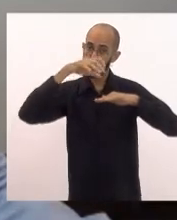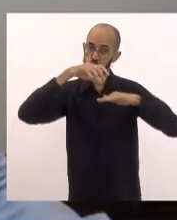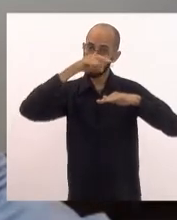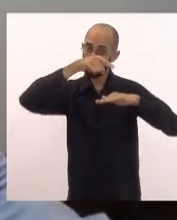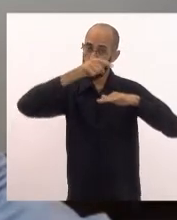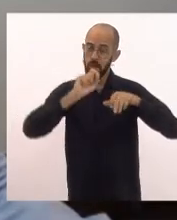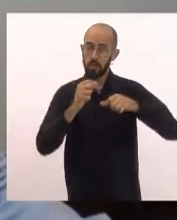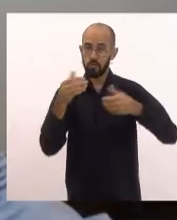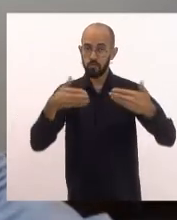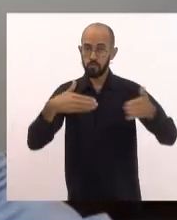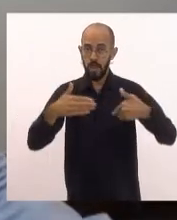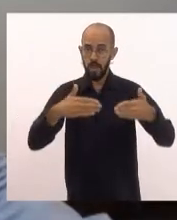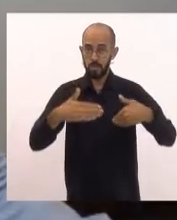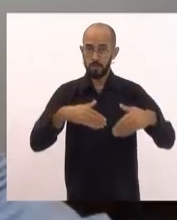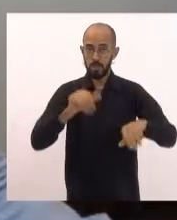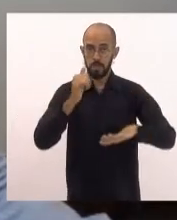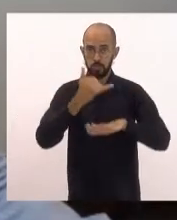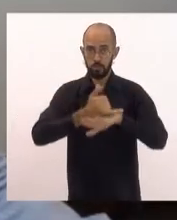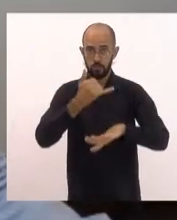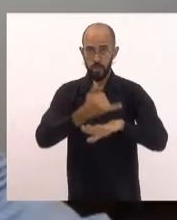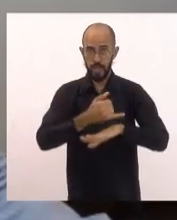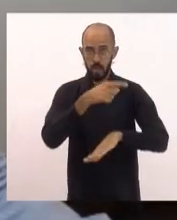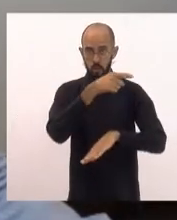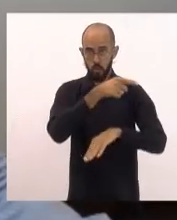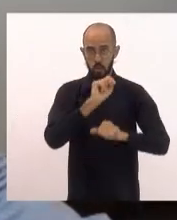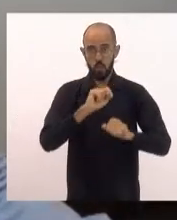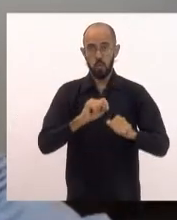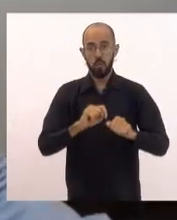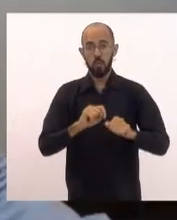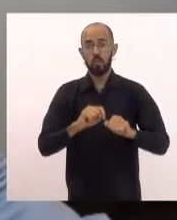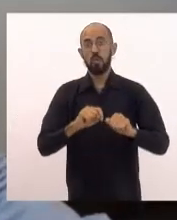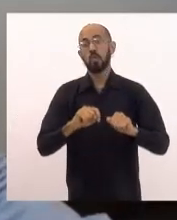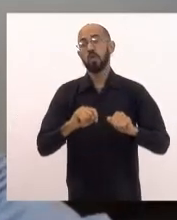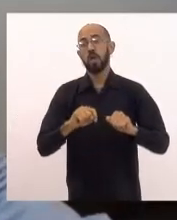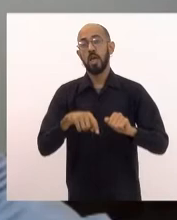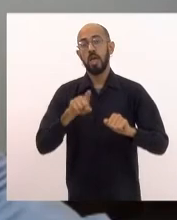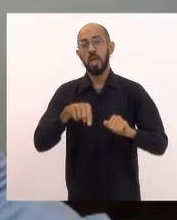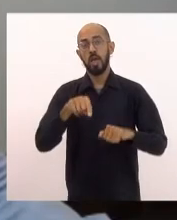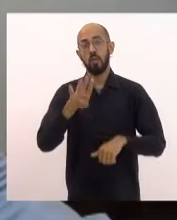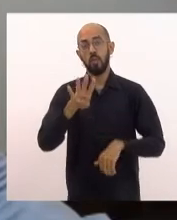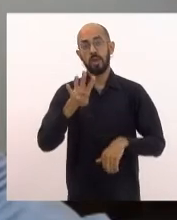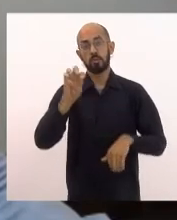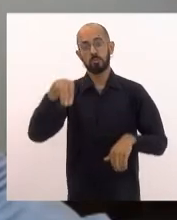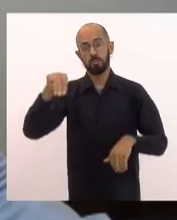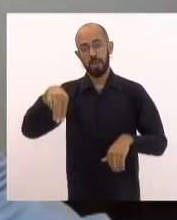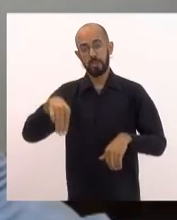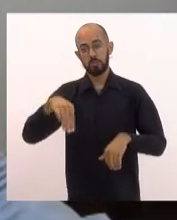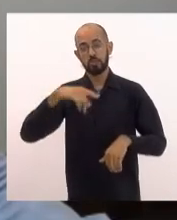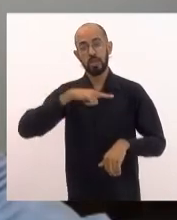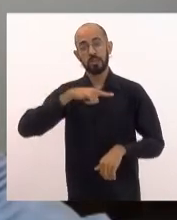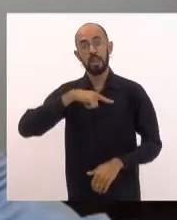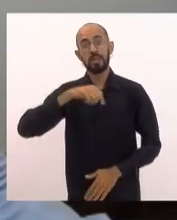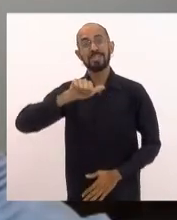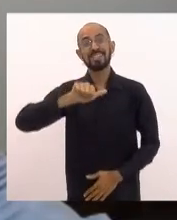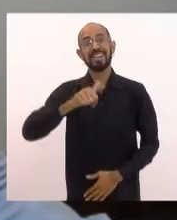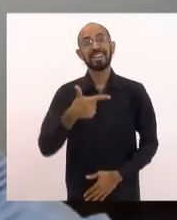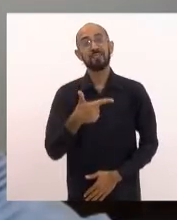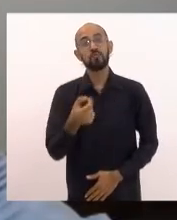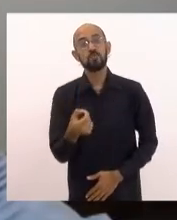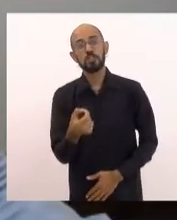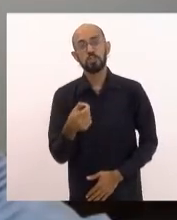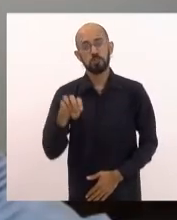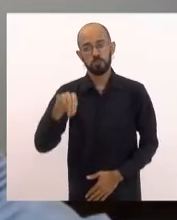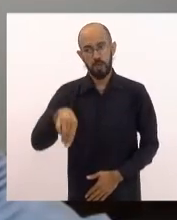fabricação do aço, fosse no máximo 4 metros. Já está em cerca de 20 metros. Então, quero dizer a